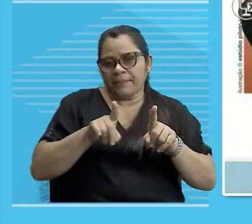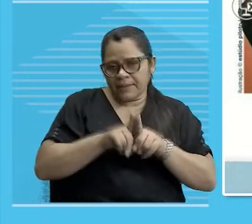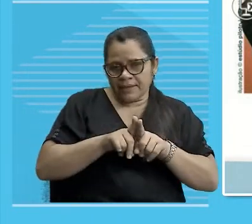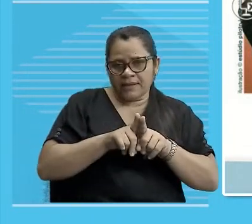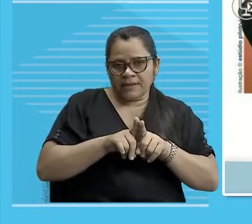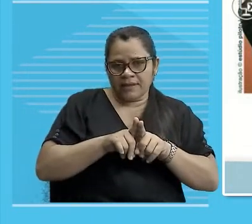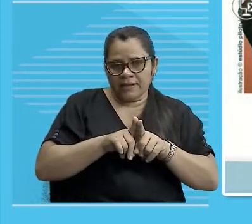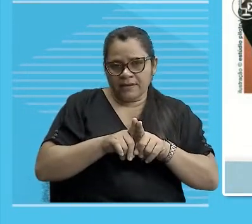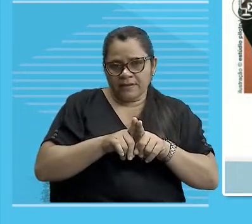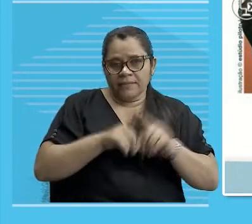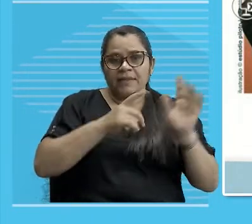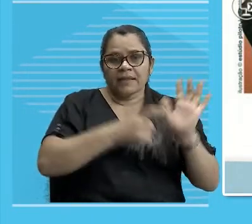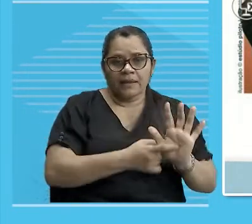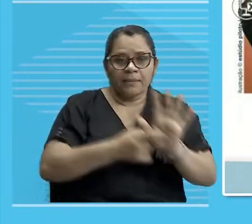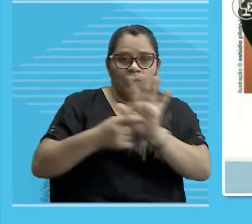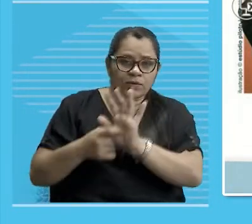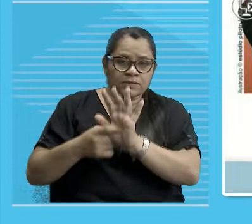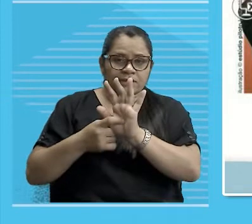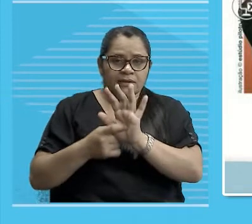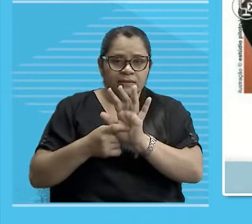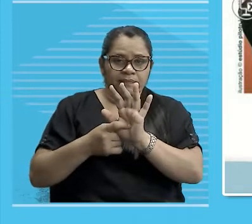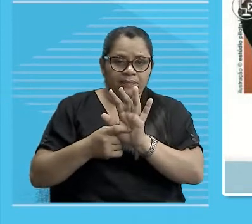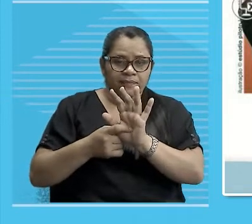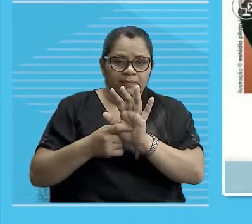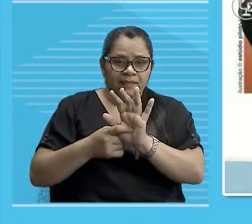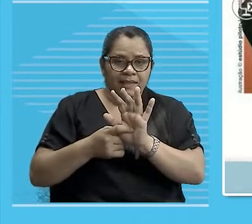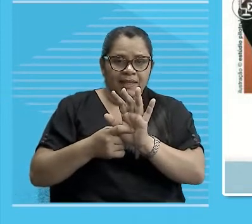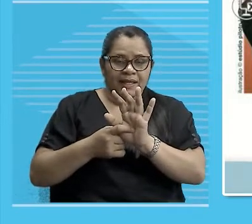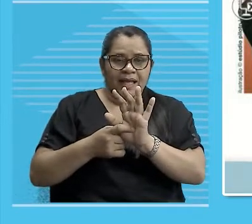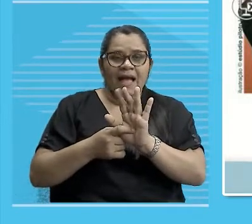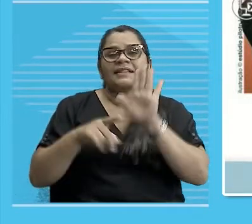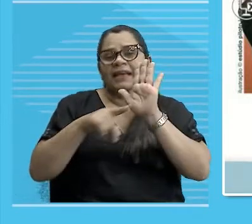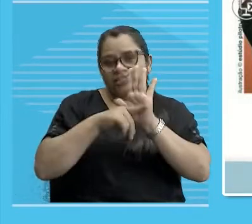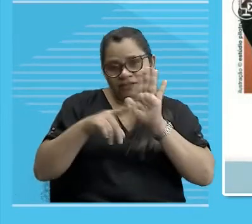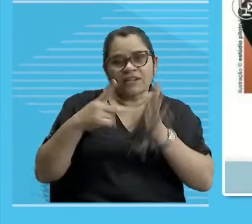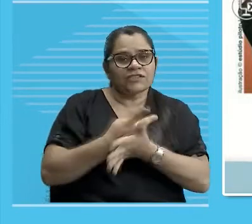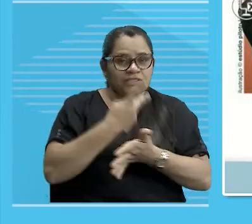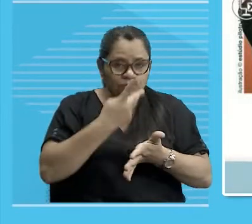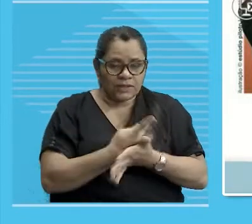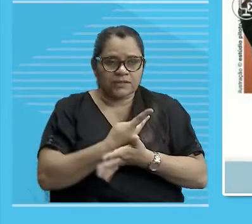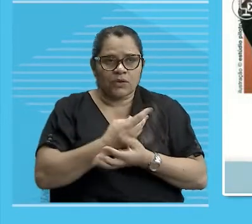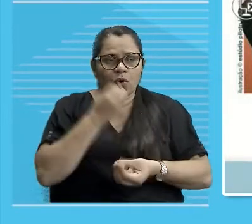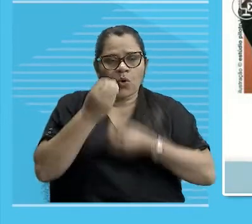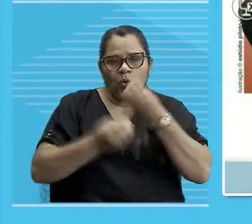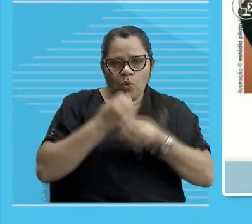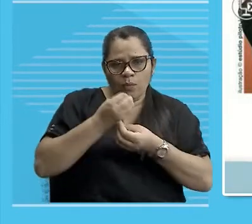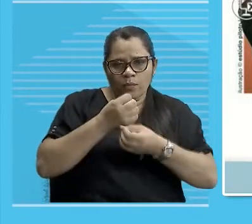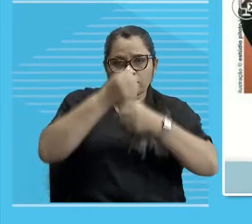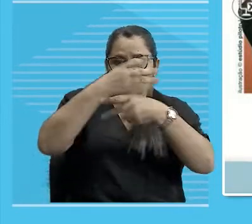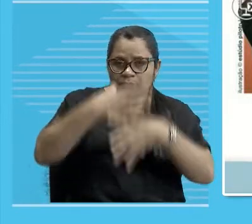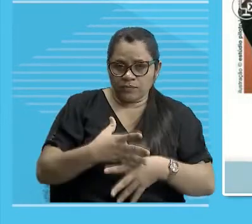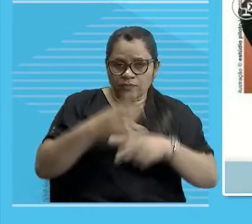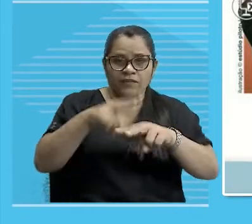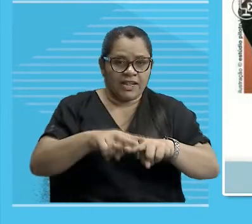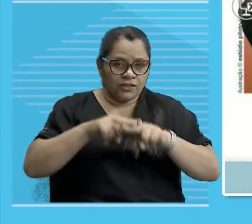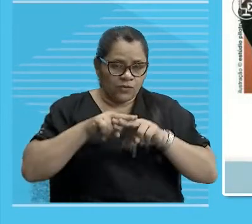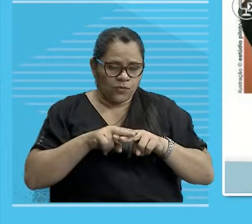que sinalizam a possibilidade de ocorrência de uma situação negativamente reforçada. Quer dizer, são